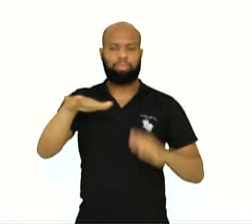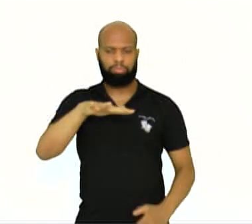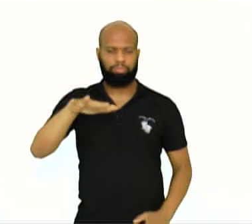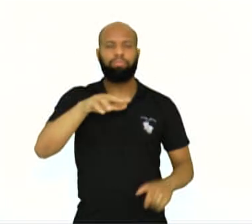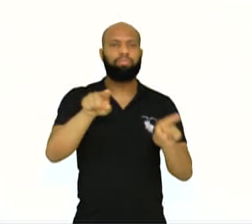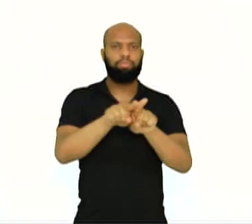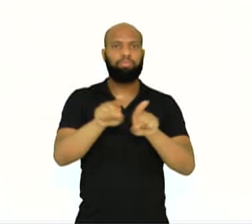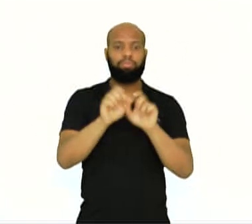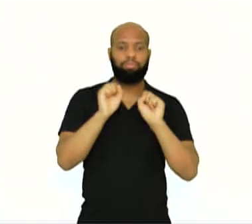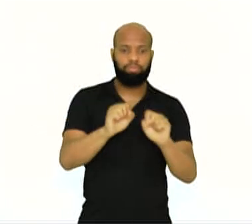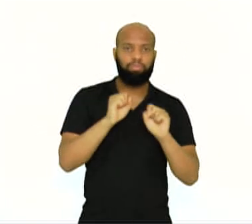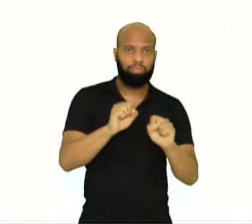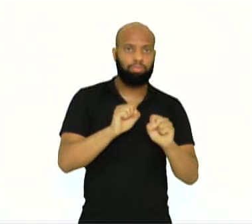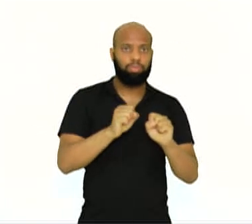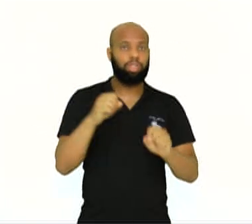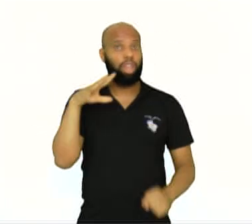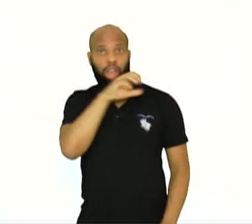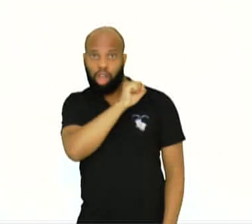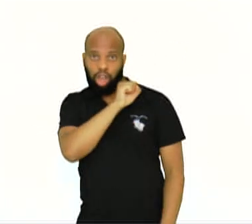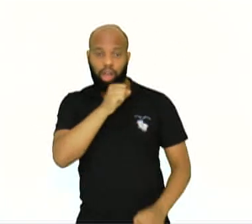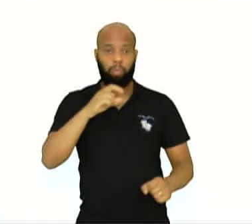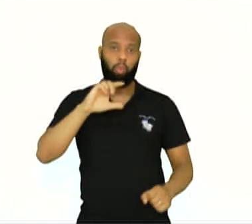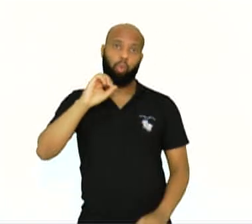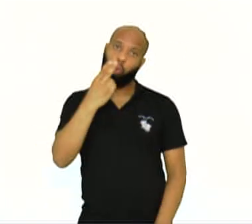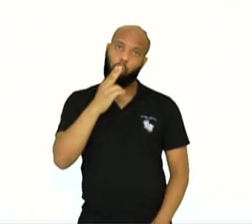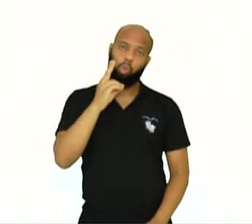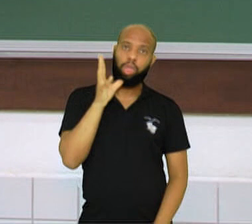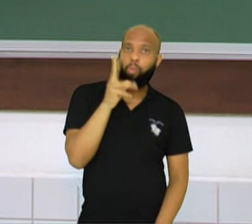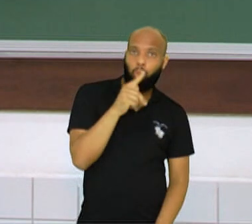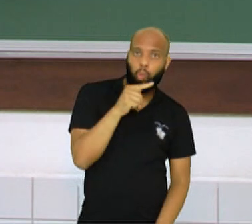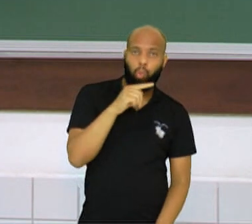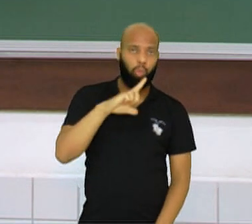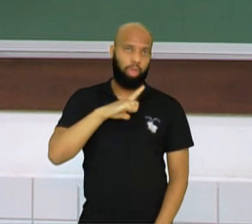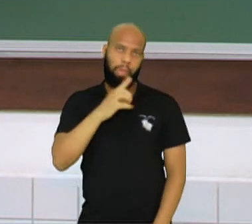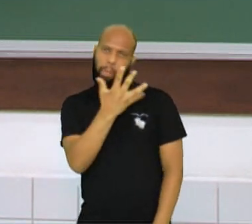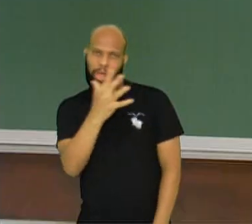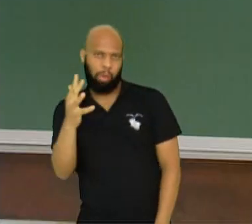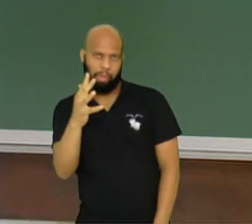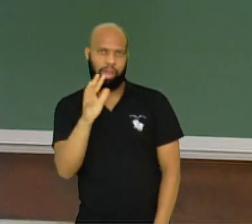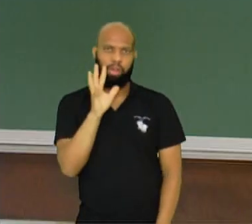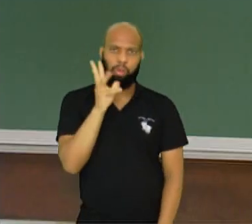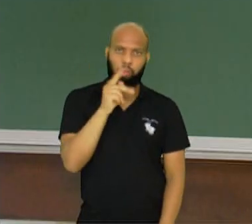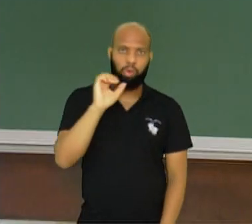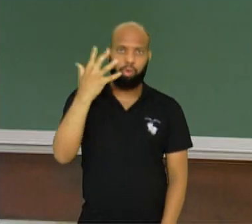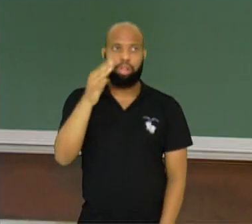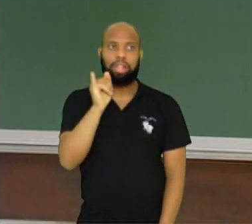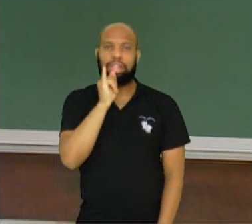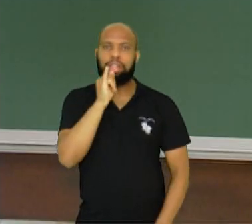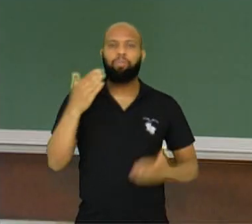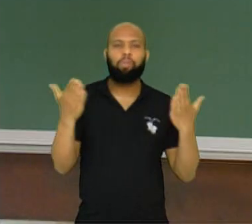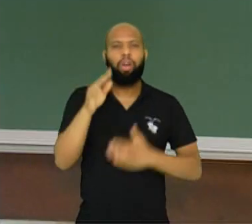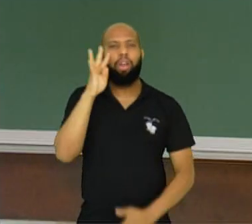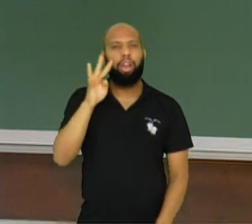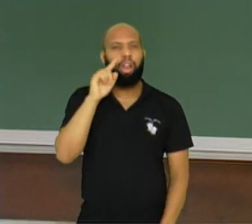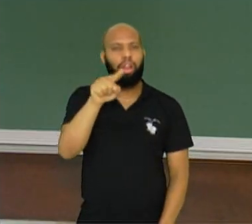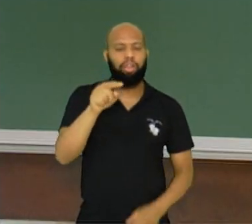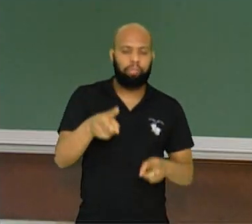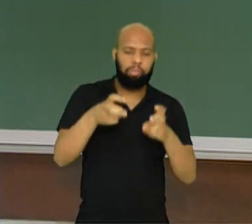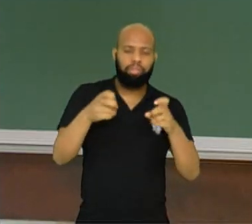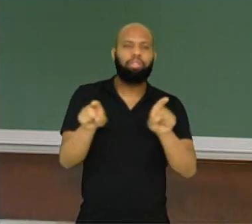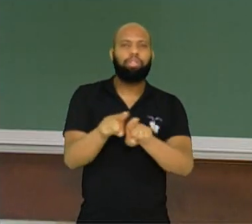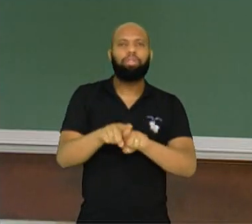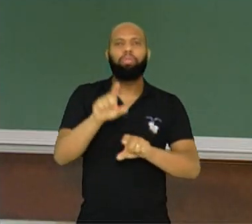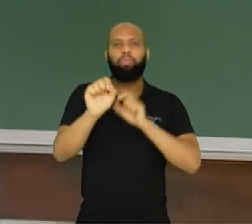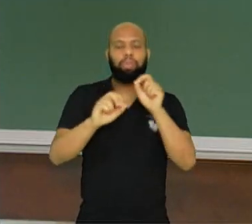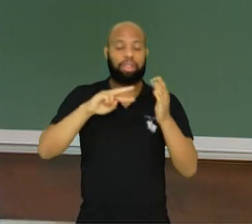espaço. Ele pode ser de curta, de longa duração, de média duração. Aqui tem um exemplo bem legal para vocês sacarem o que